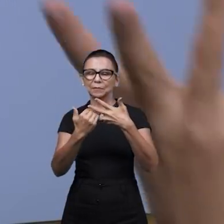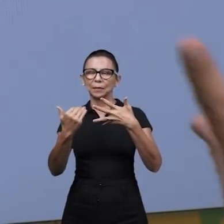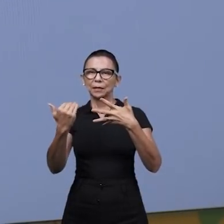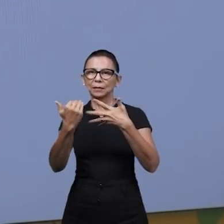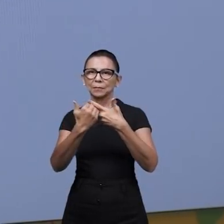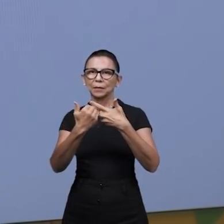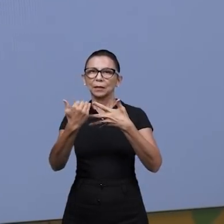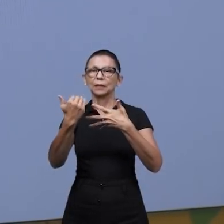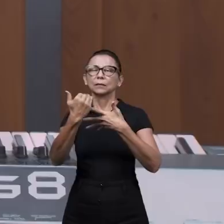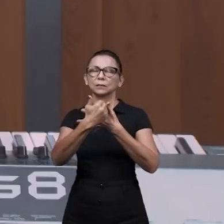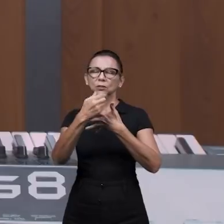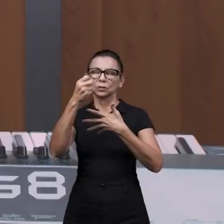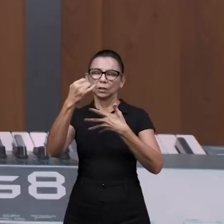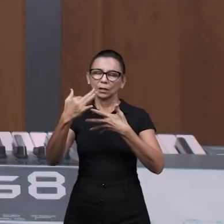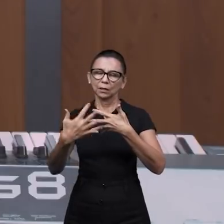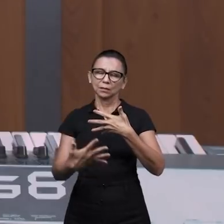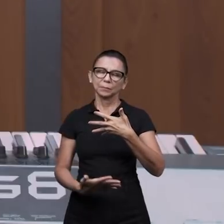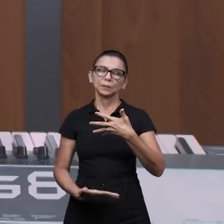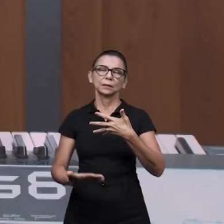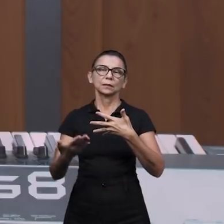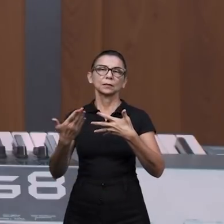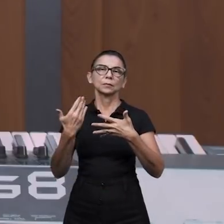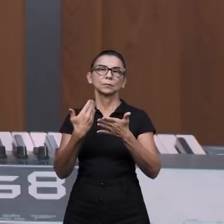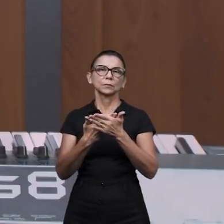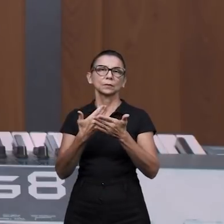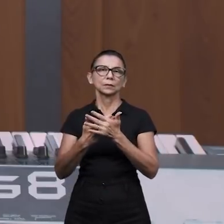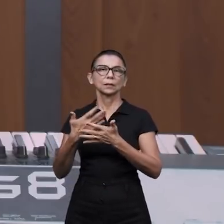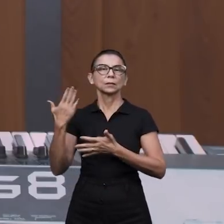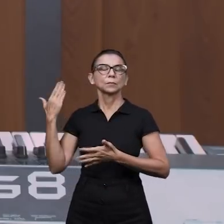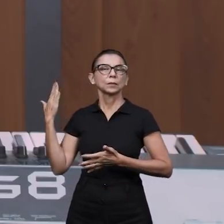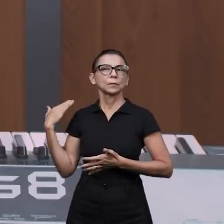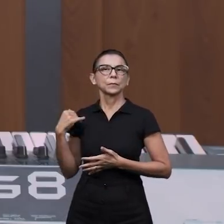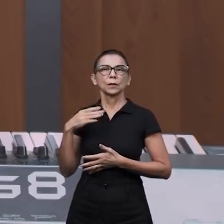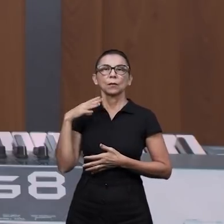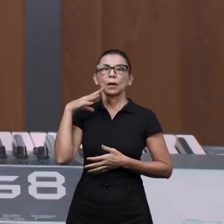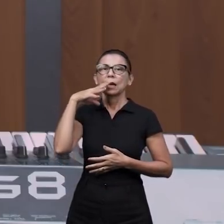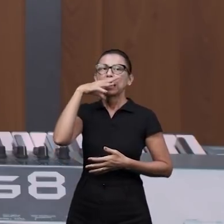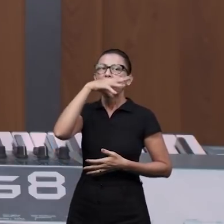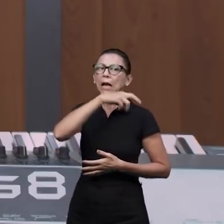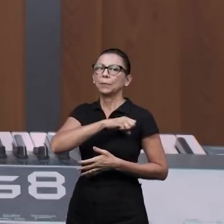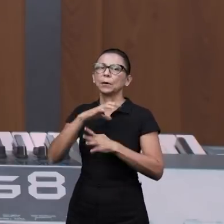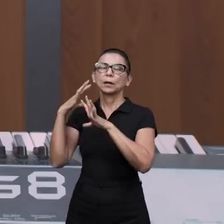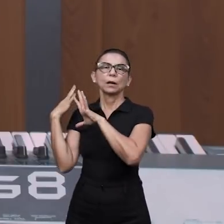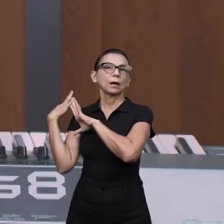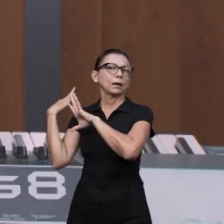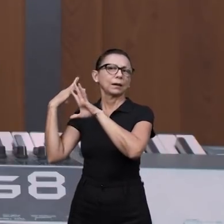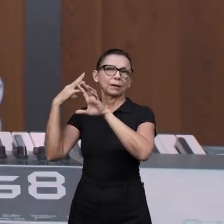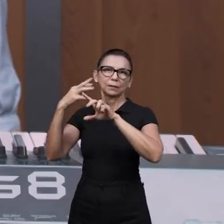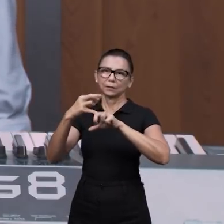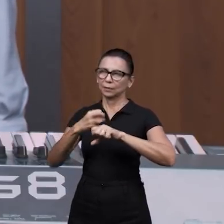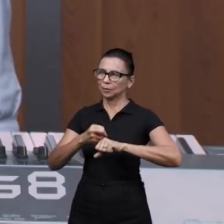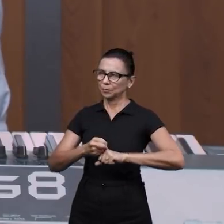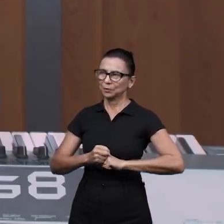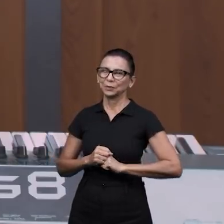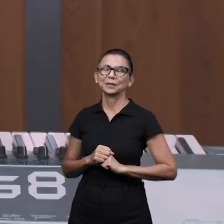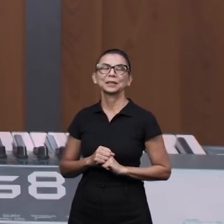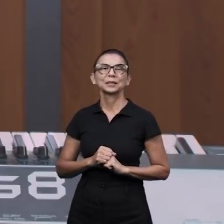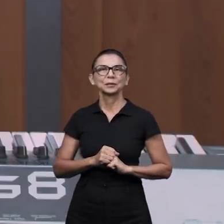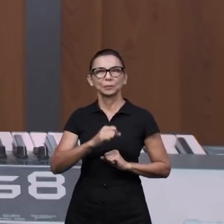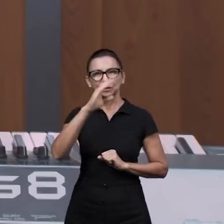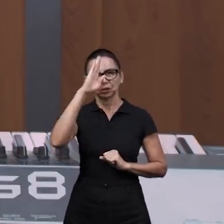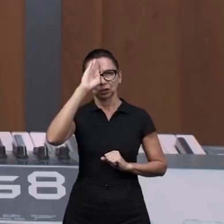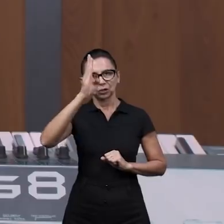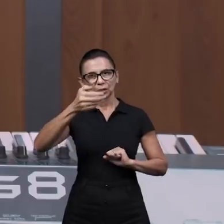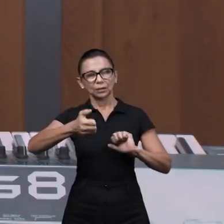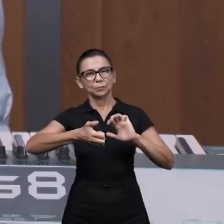Isso tudo aqui já foi falado nas outras aulas, por isso que eu tô pincelando rapidamente pra gente ir direto pro